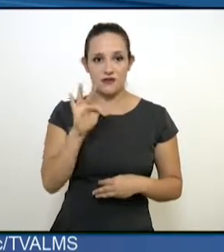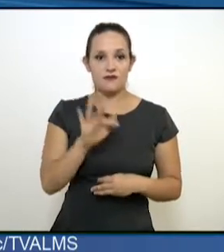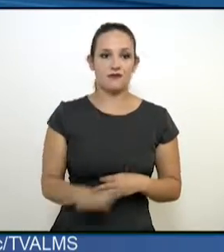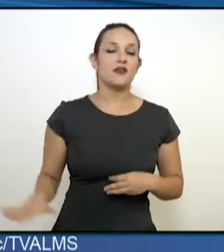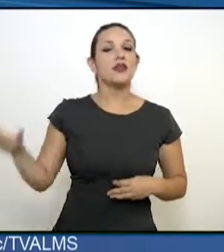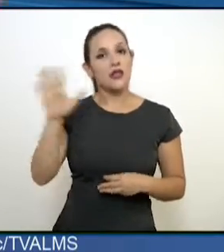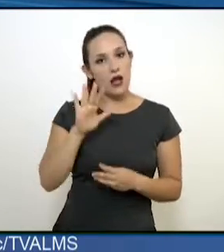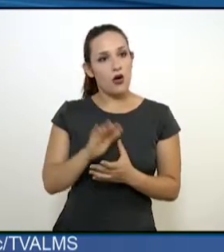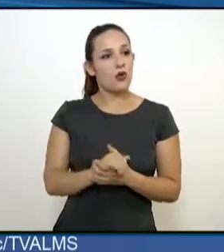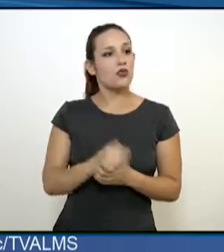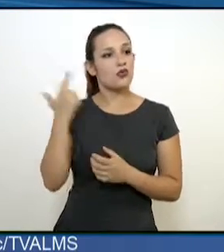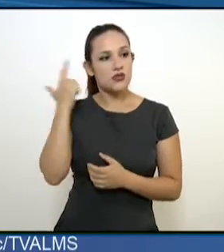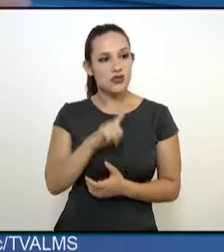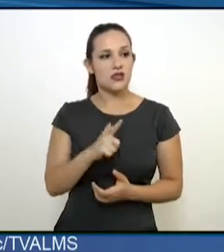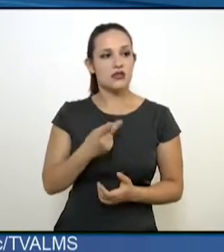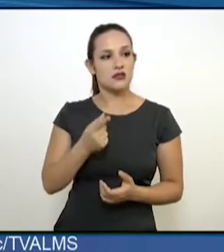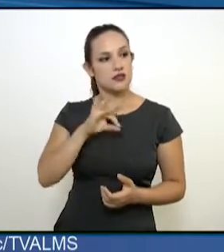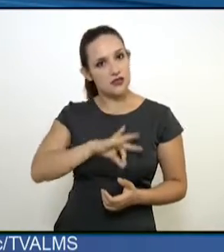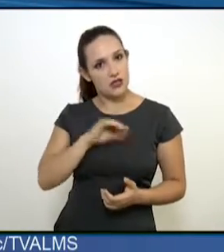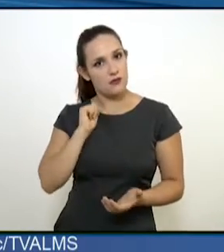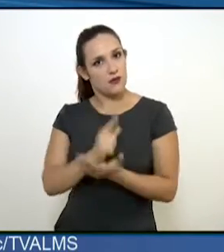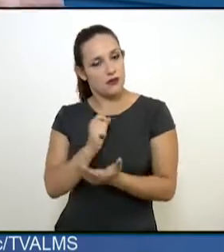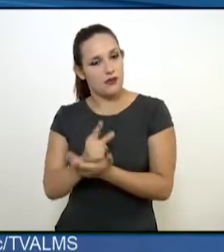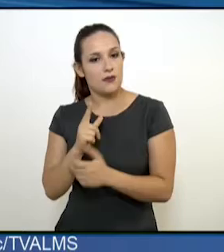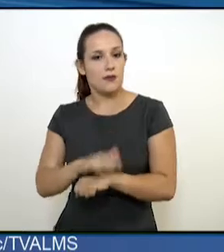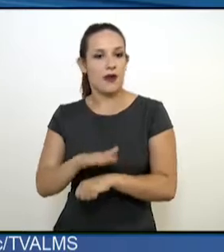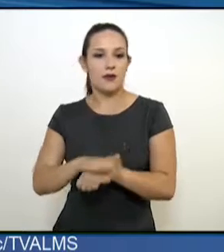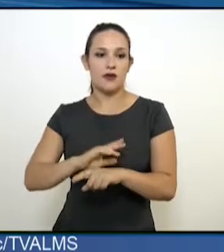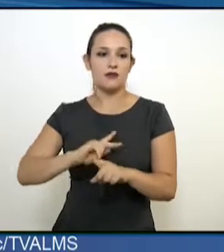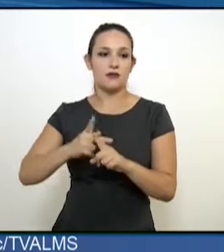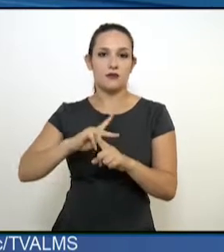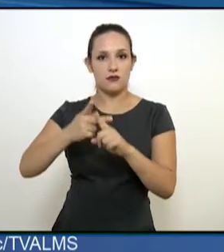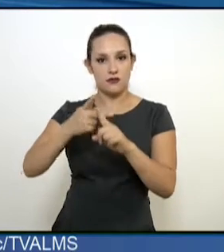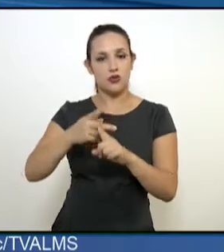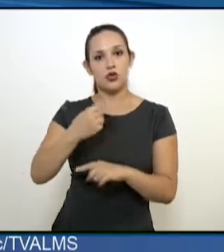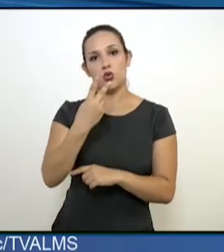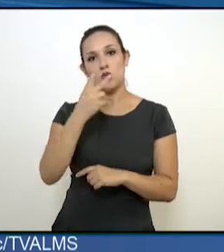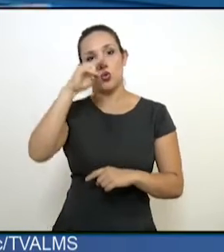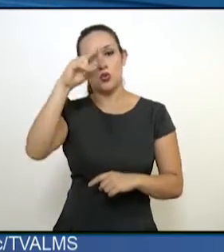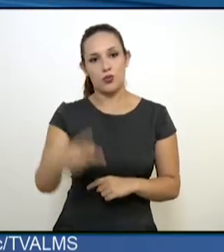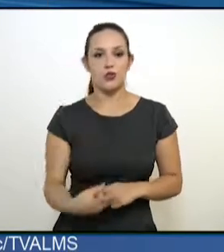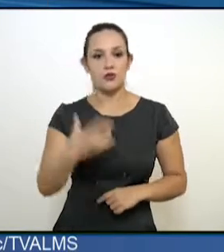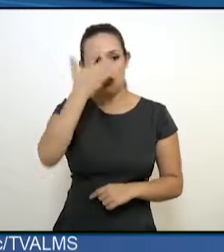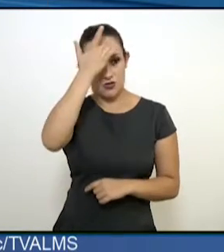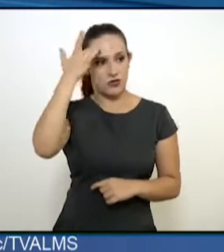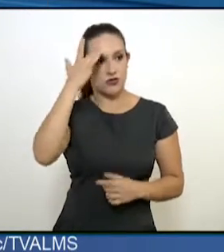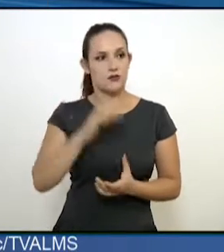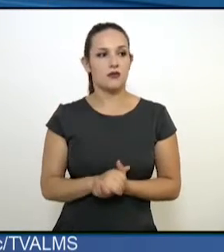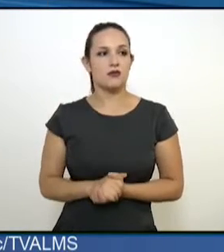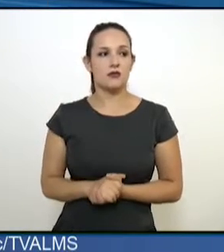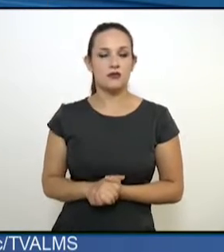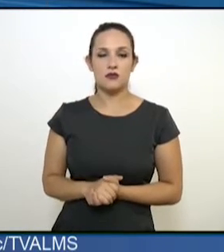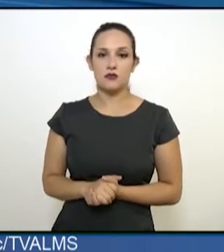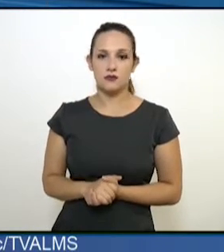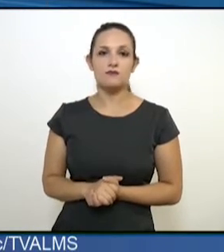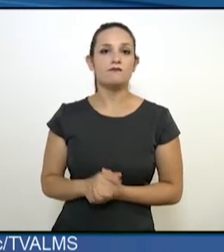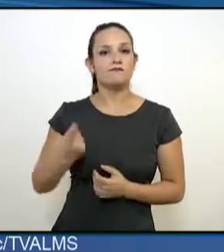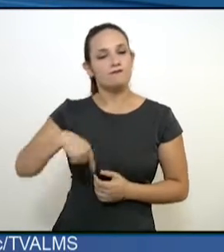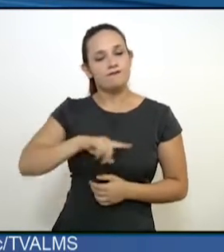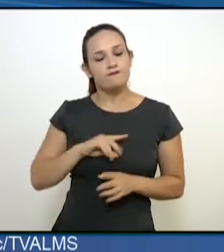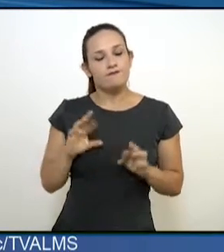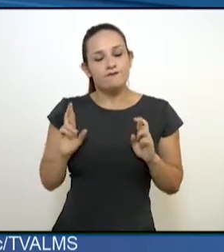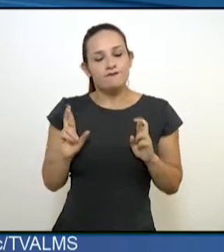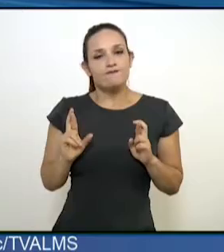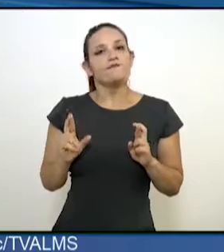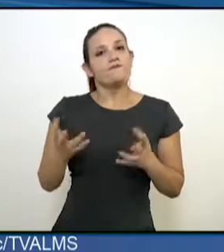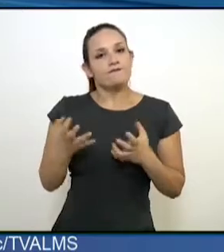possam ser pagos para trabalhar, aumentando assim o efetivo em 2.000 pessoas. dos meus policiais. Então, nós ficamos aqui na